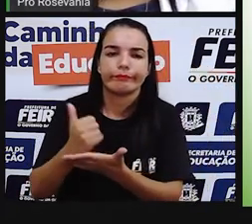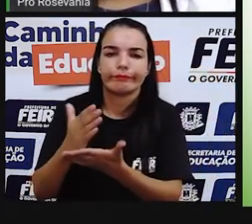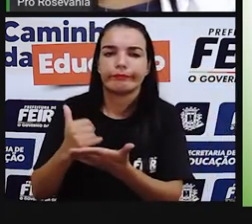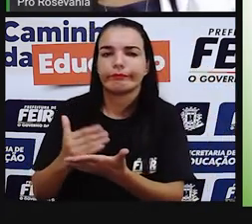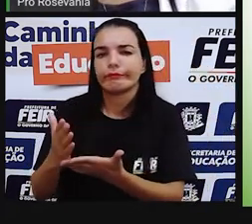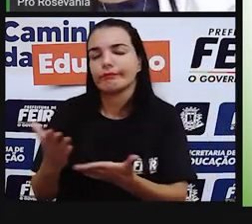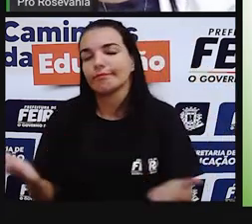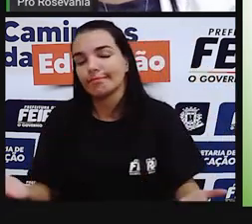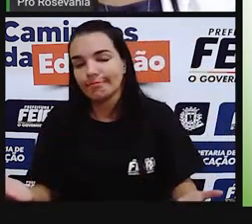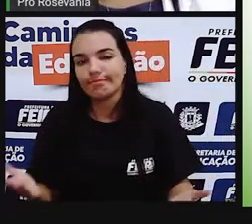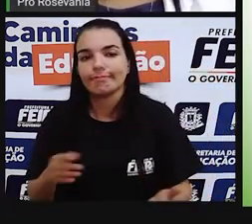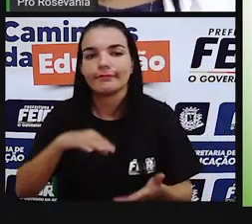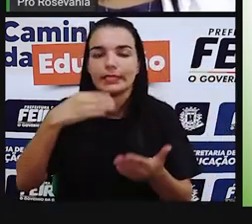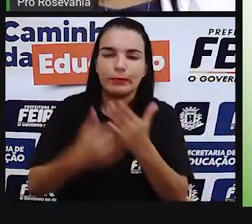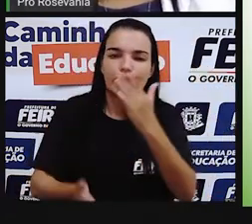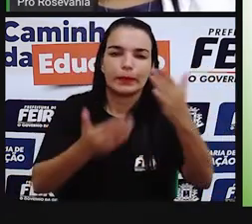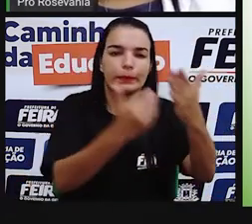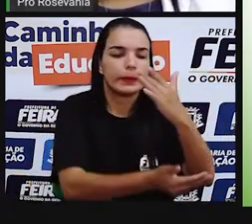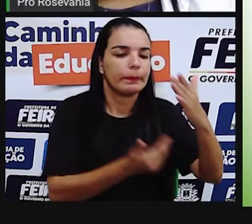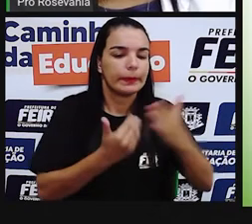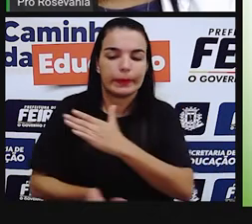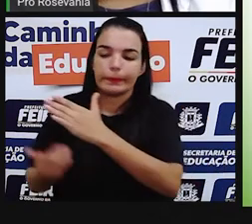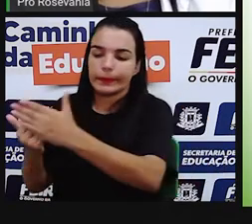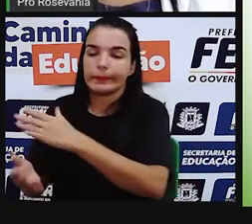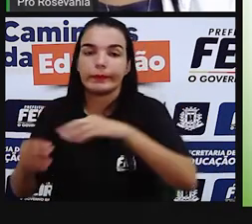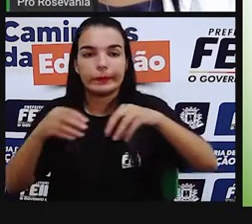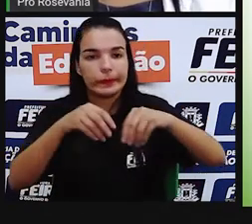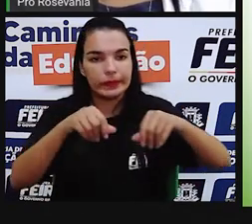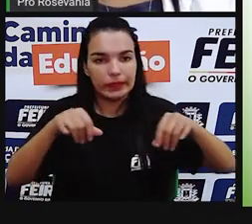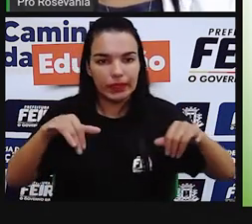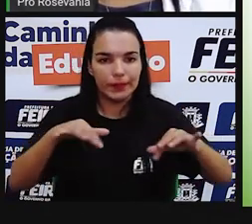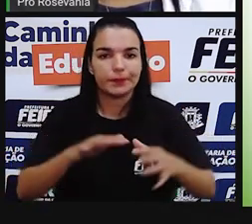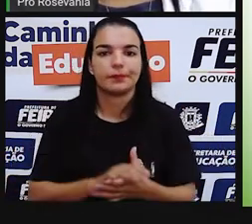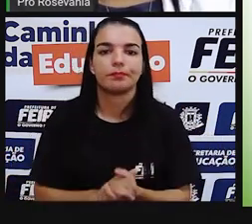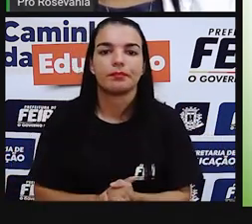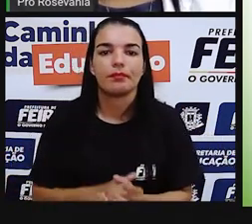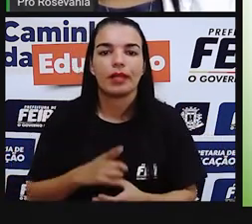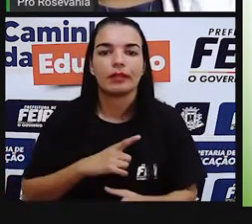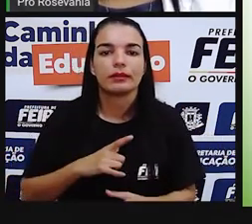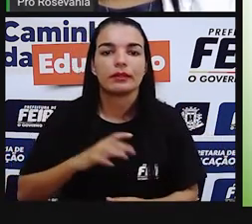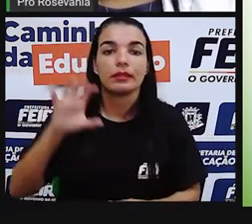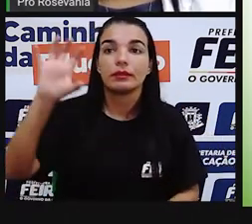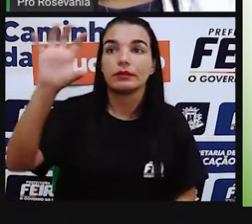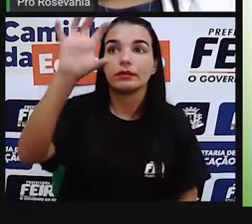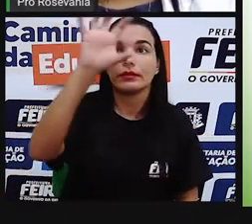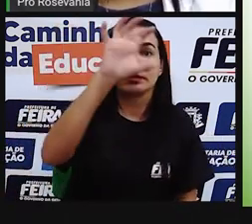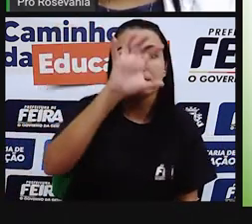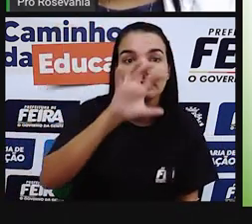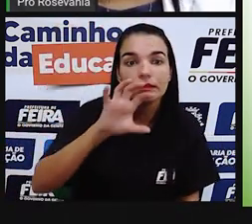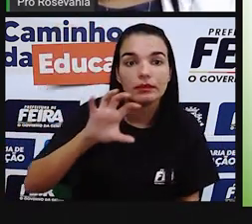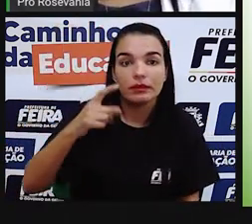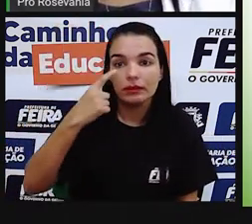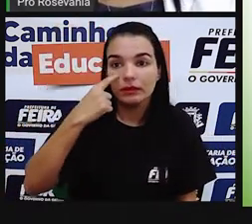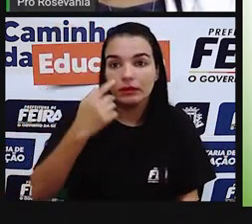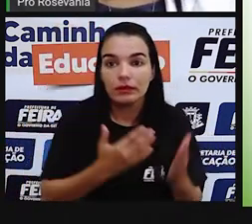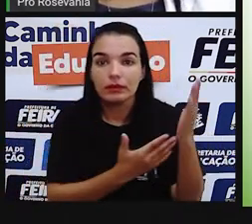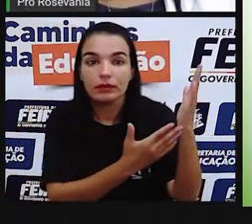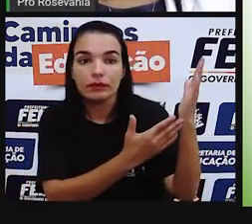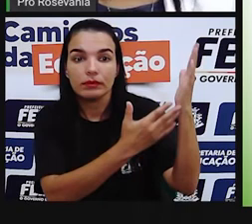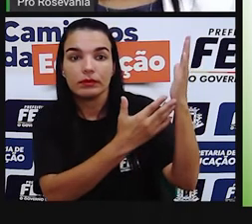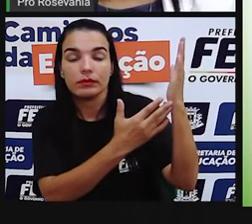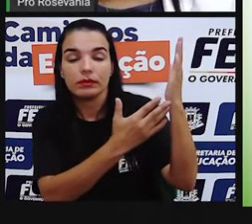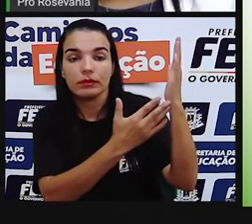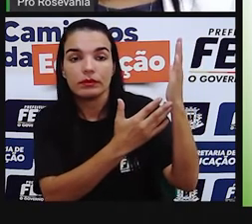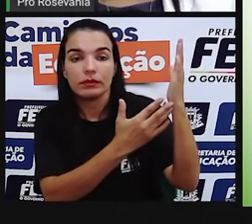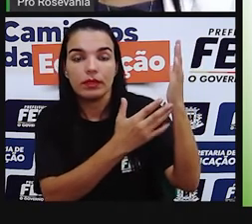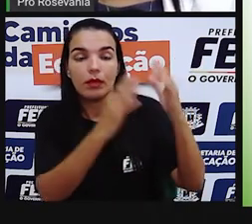no mapa, né? Então, a distribuição da população indígena, você vai observando que o verde, né, é mais de